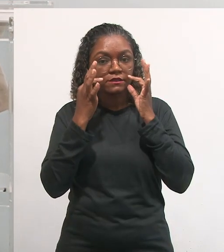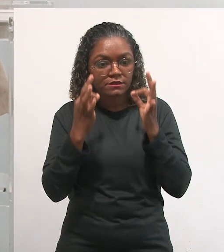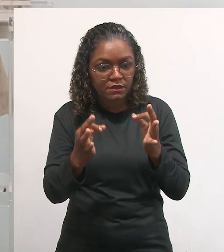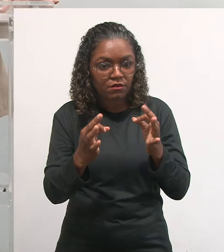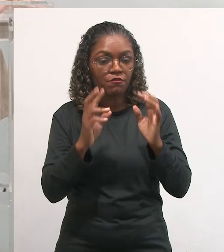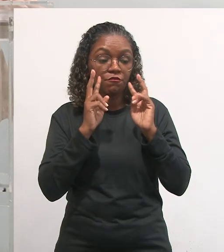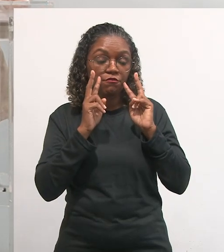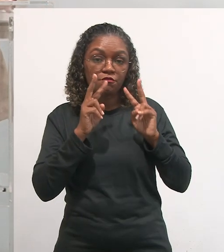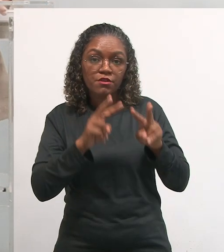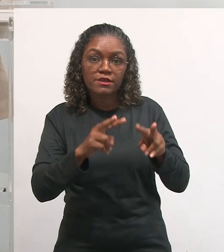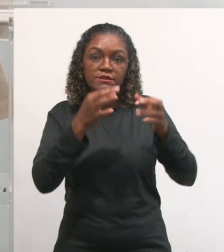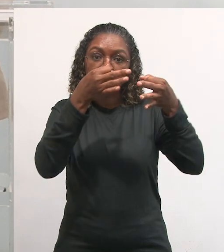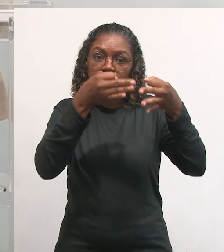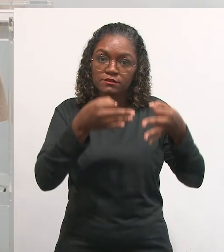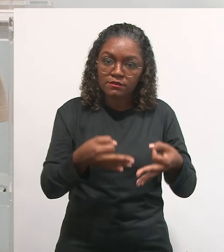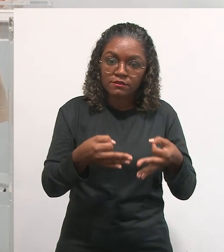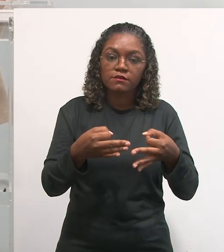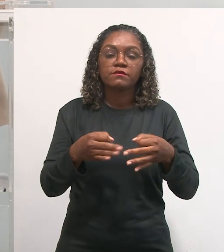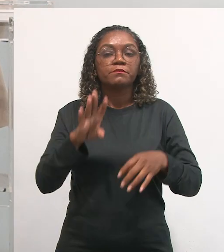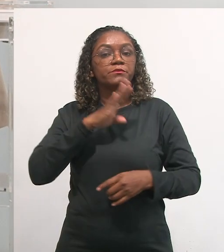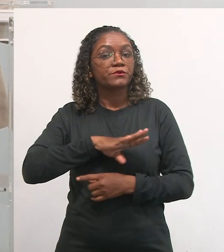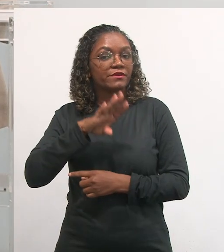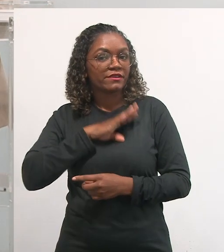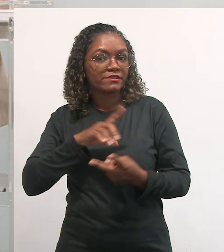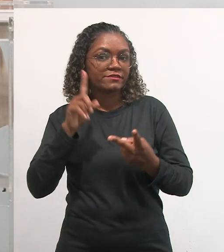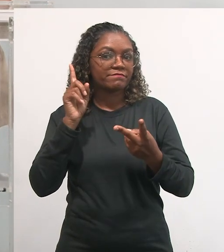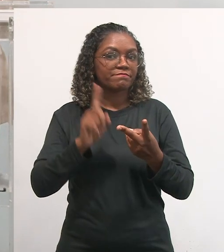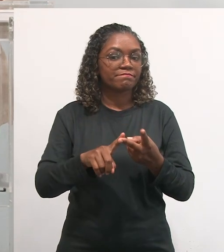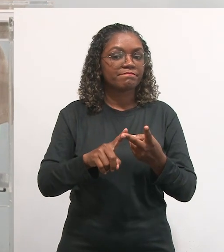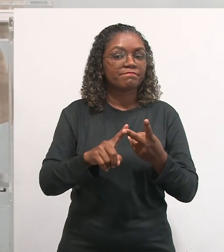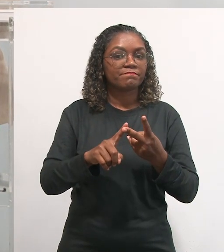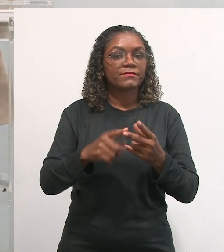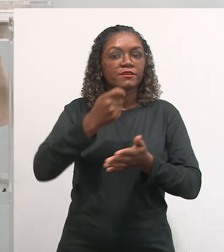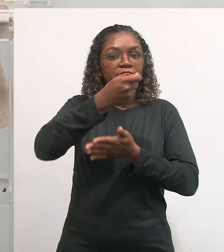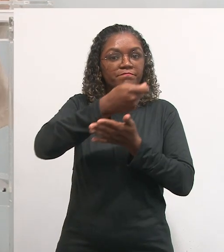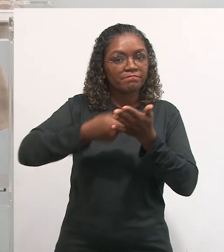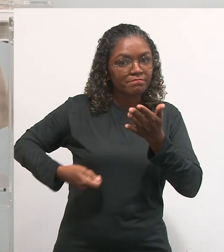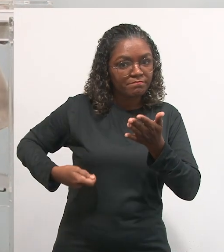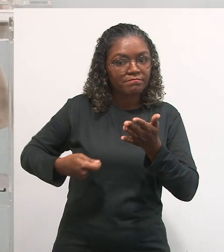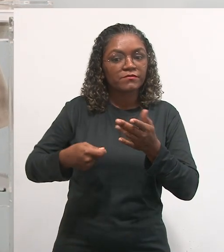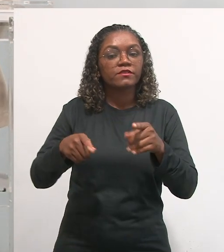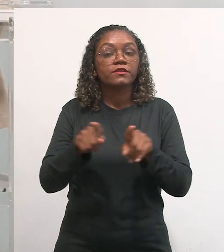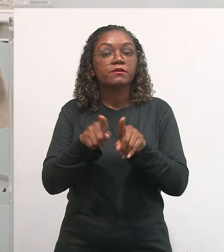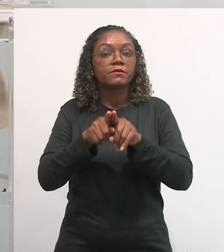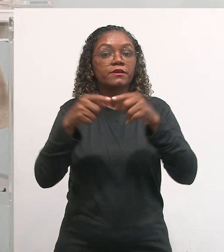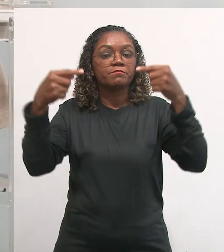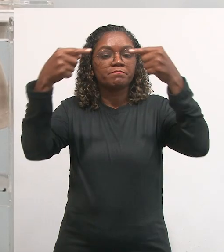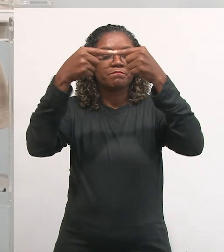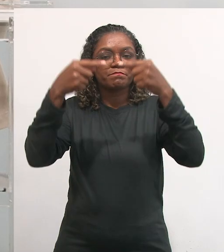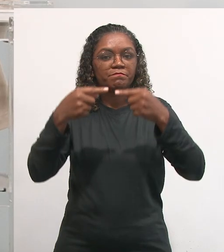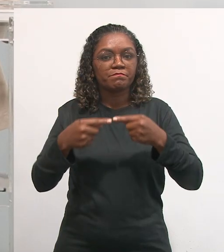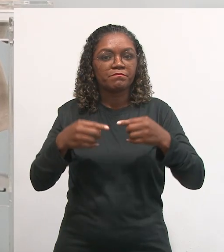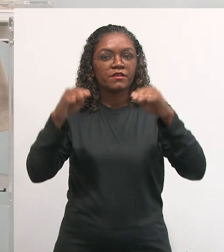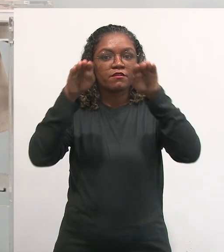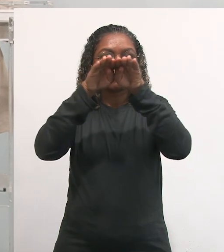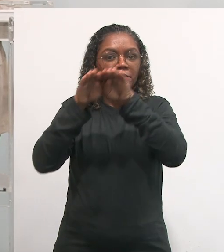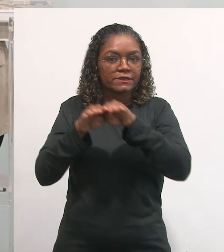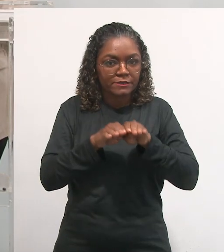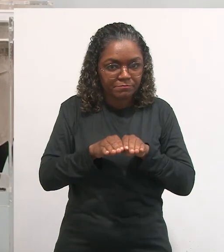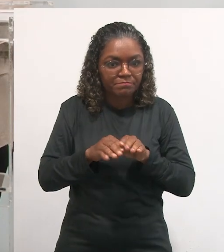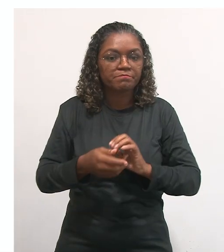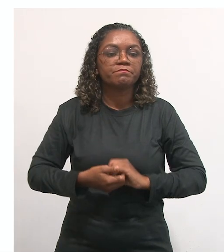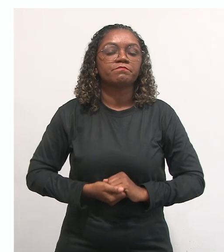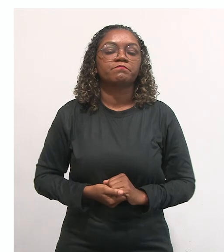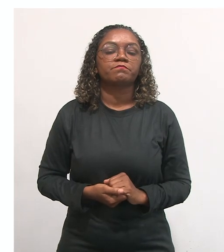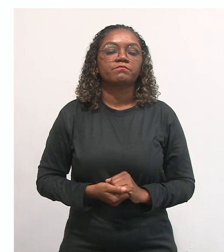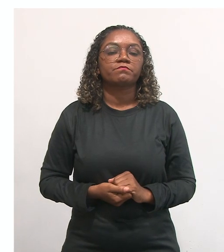né na questão da língua formal Bras o português tanto quanto a formatação também precisa ser observada Tá bom vamos